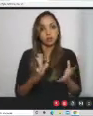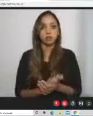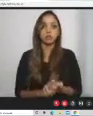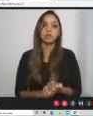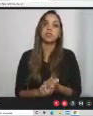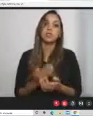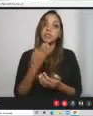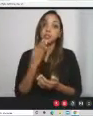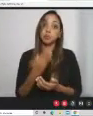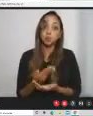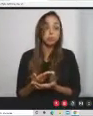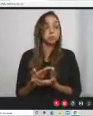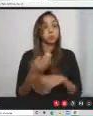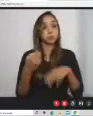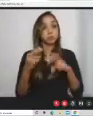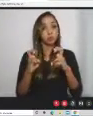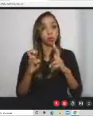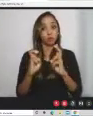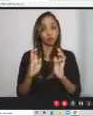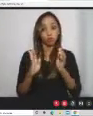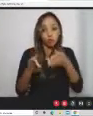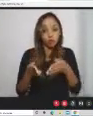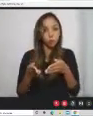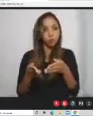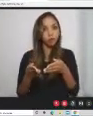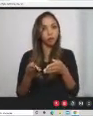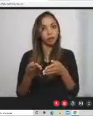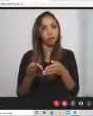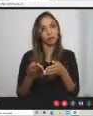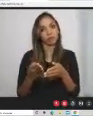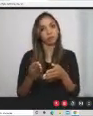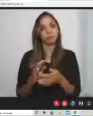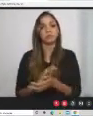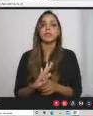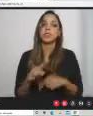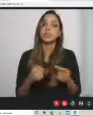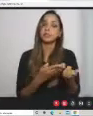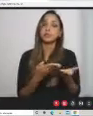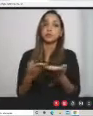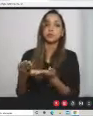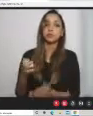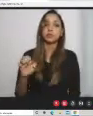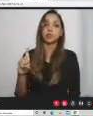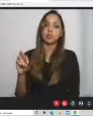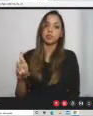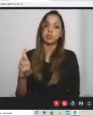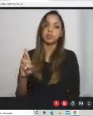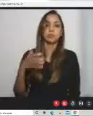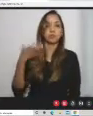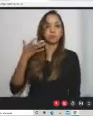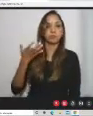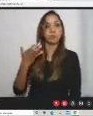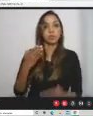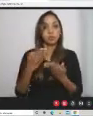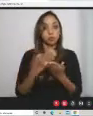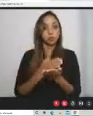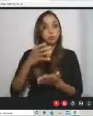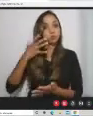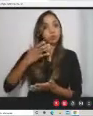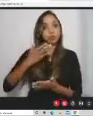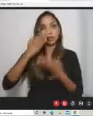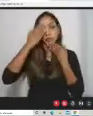não tirar a concentração do pronunciante. Em seguida, convidou para ocupar a tribuna o vereador Eric Queiroz, iniciou o pronunciamento agradecendo a Deus pela oportunidade e deixou